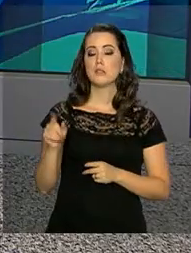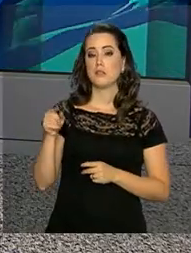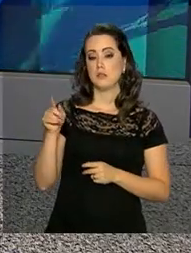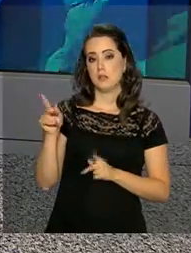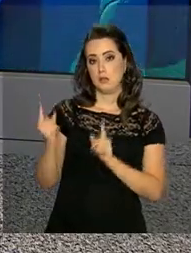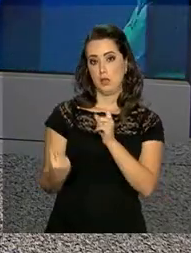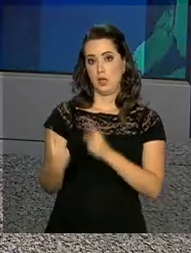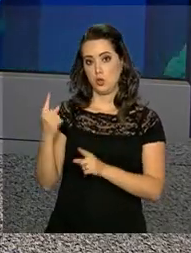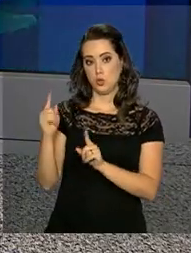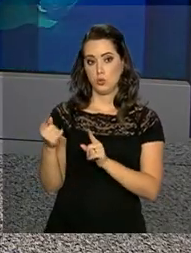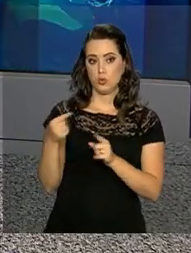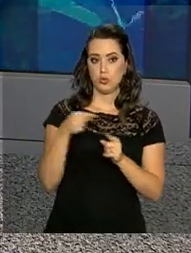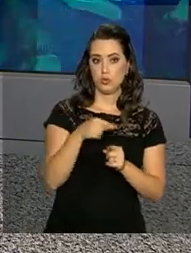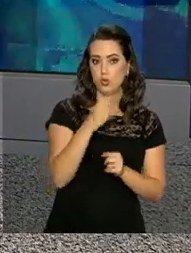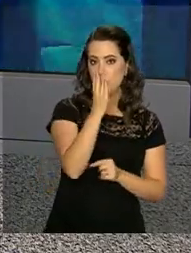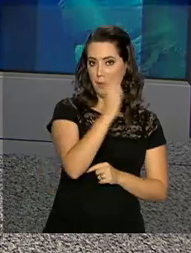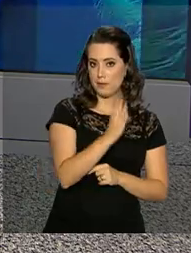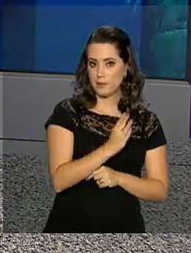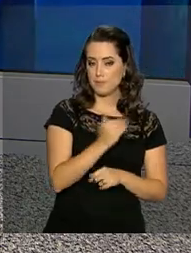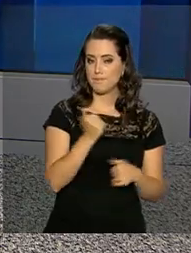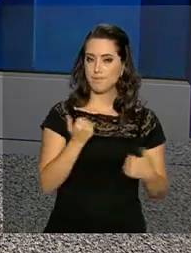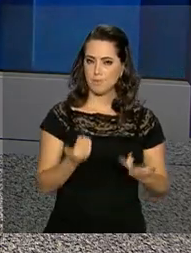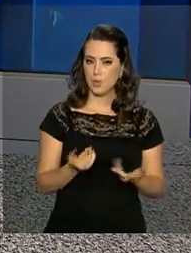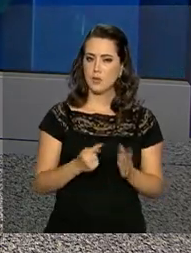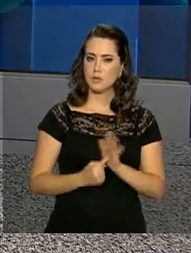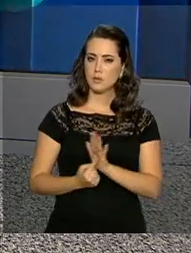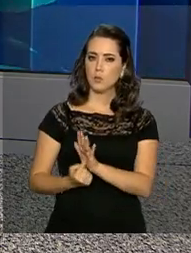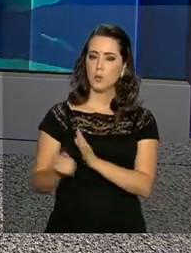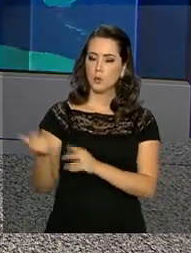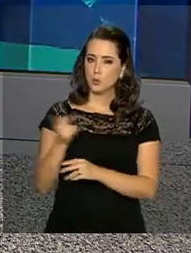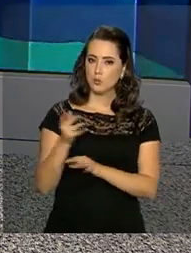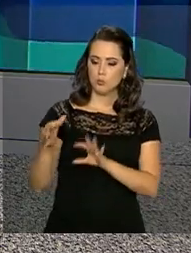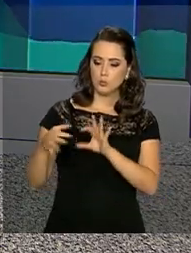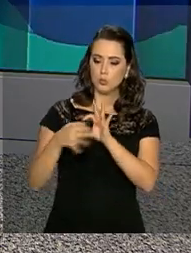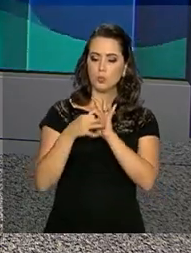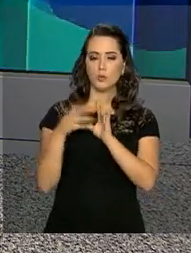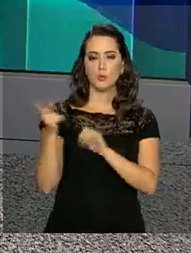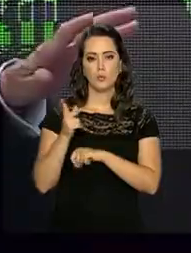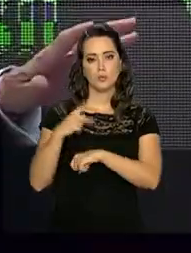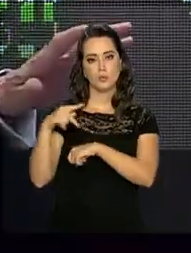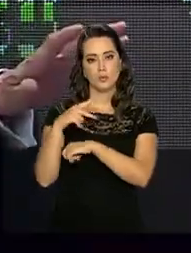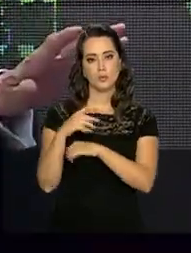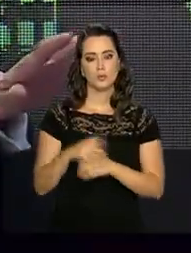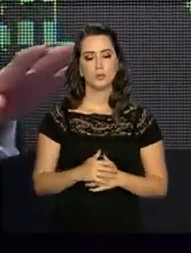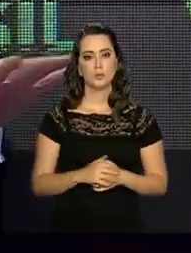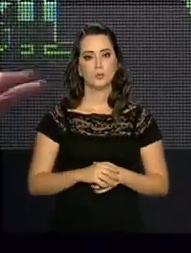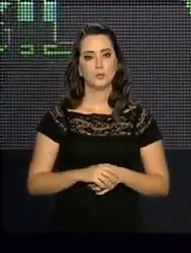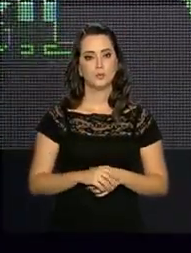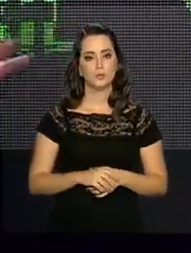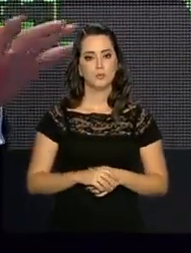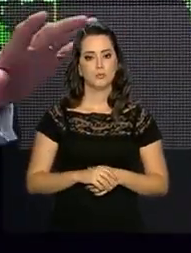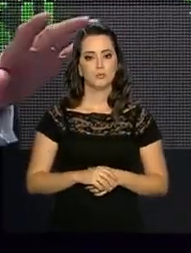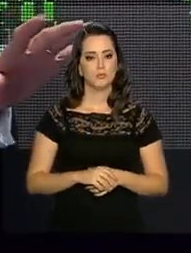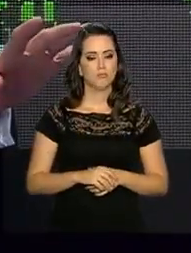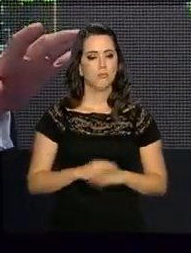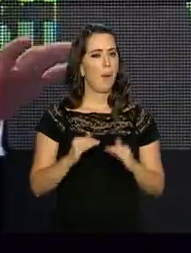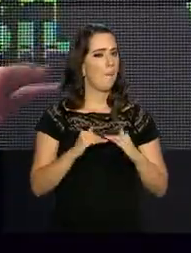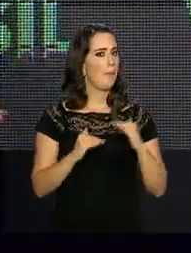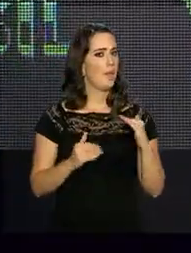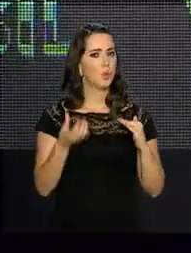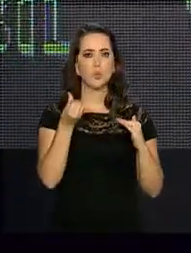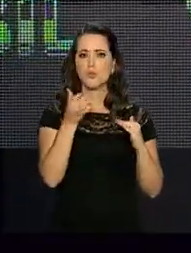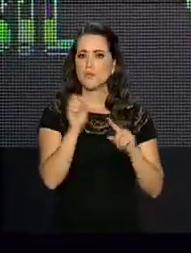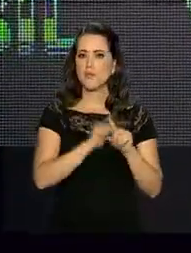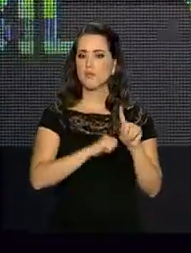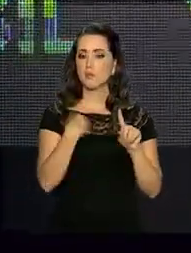Brasil. Para Temer, isso mostra a convergência entre as duas nações. Há menos de 6 meses,